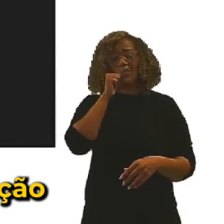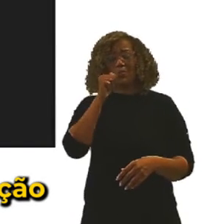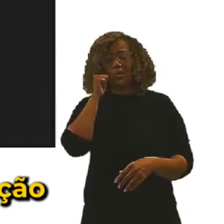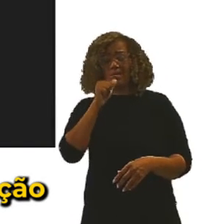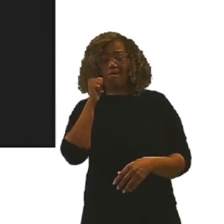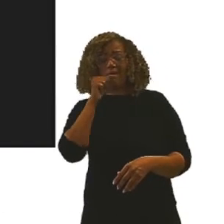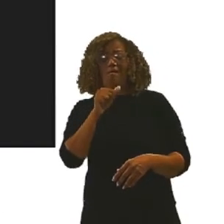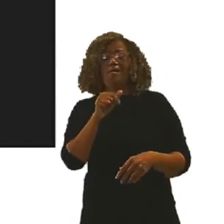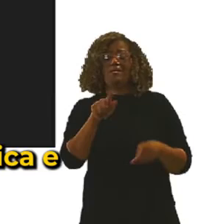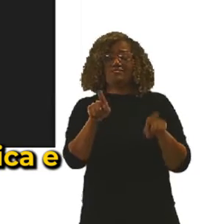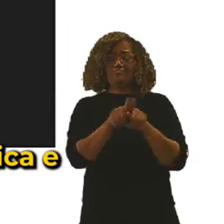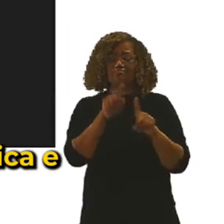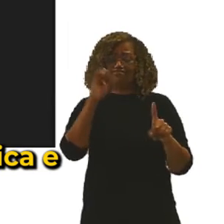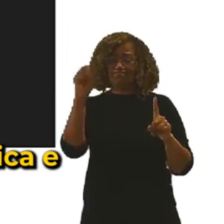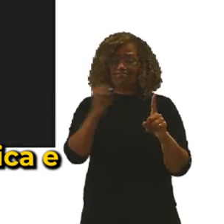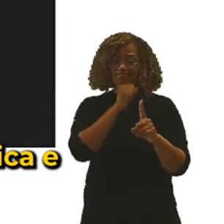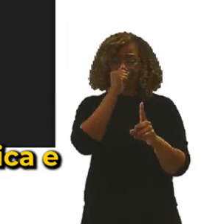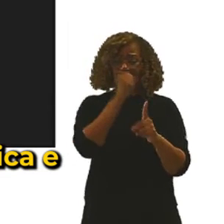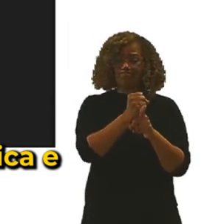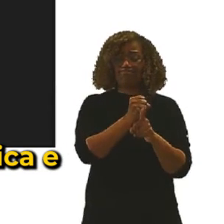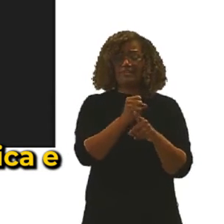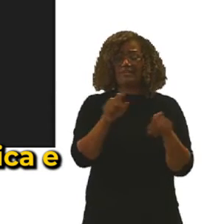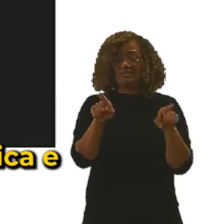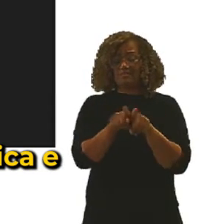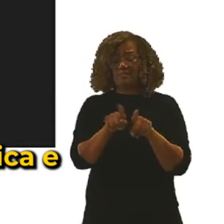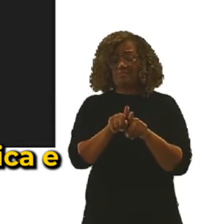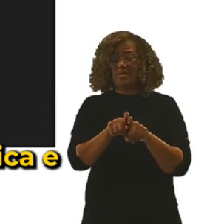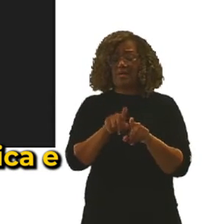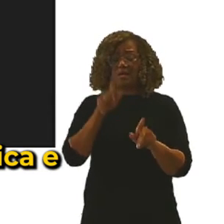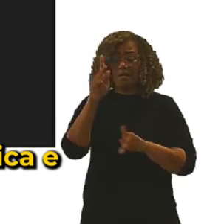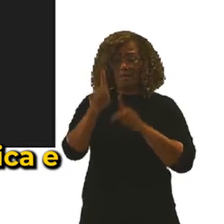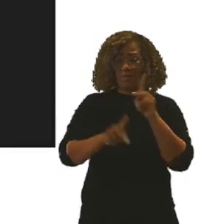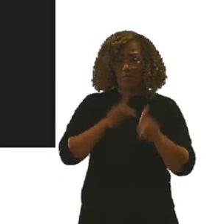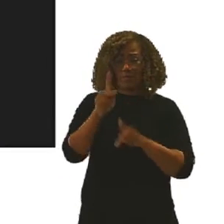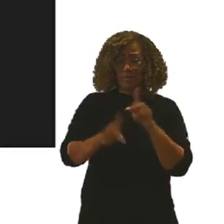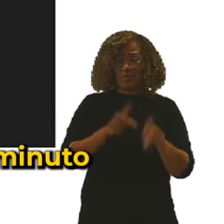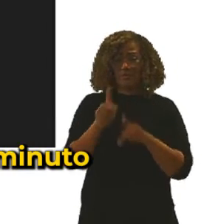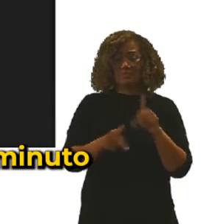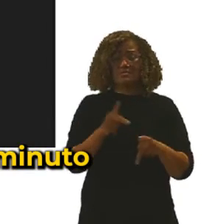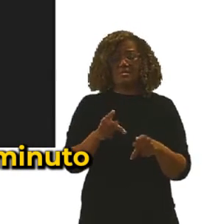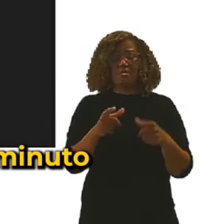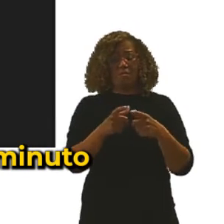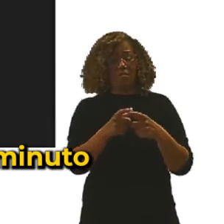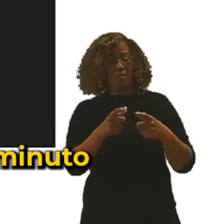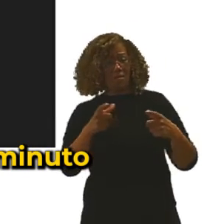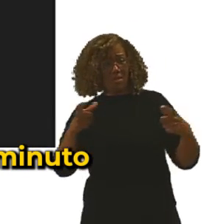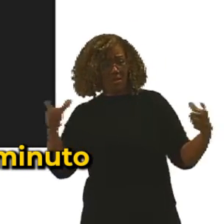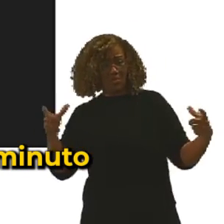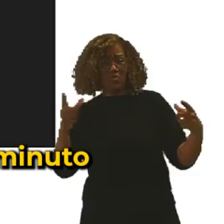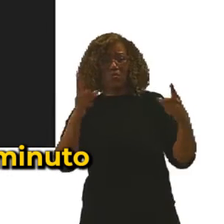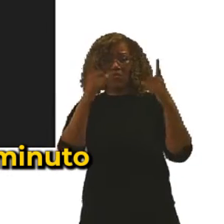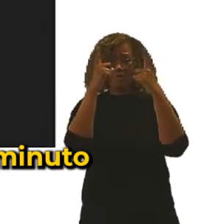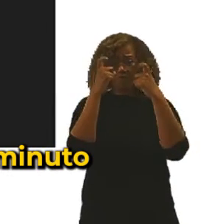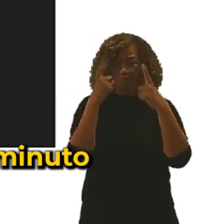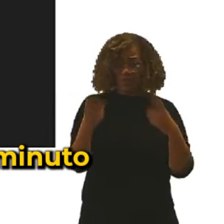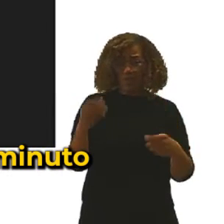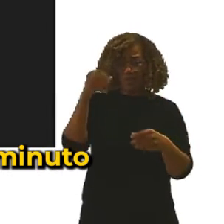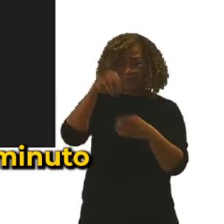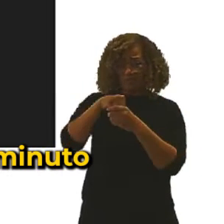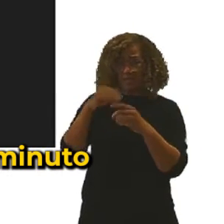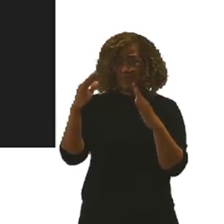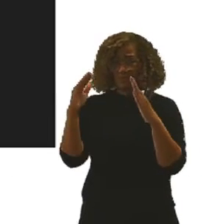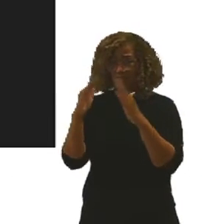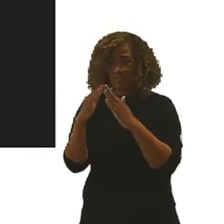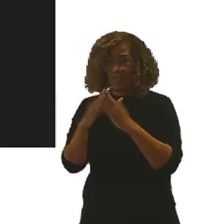da sensação da população de que a violência doméstica e familiar aumentou, nós temos aí 8 mulheres agredidas por minuto